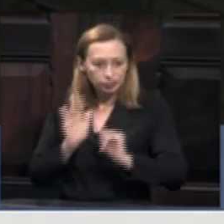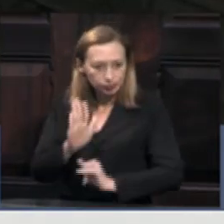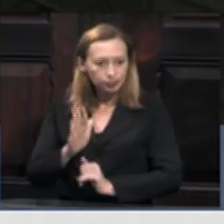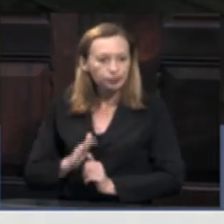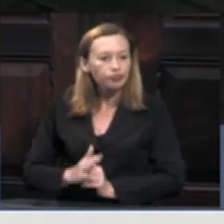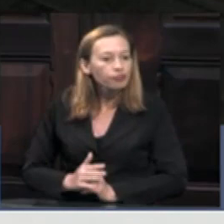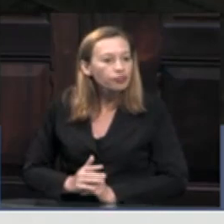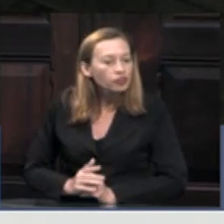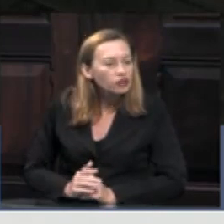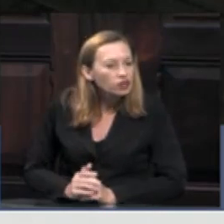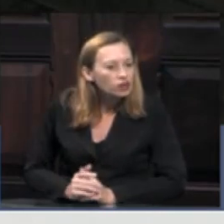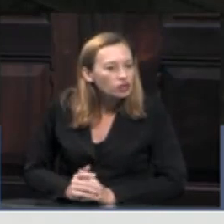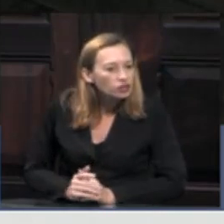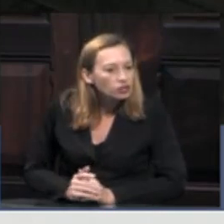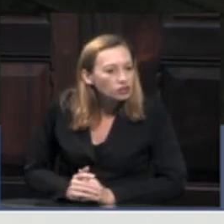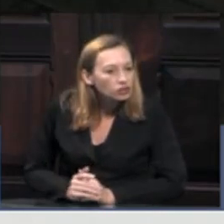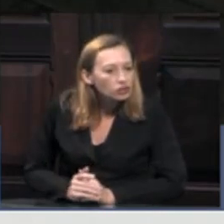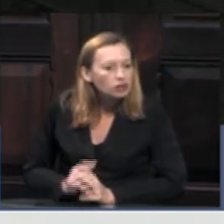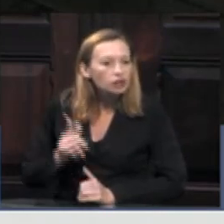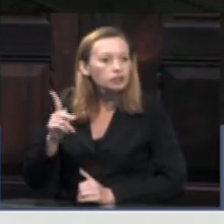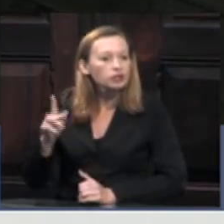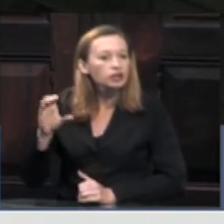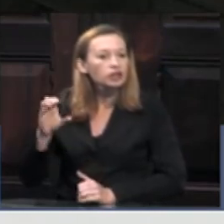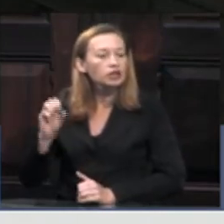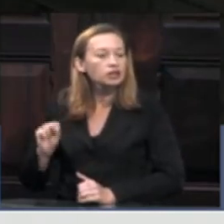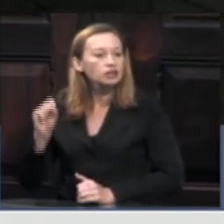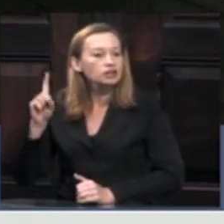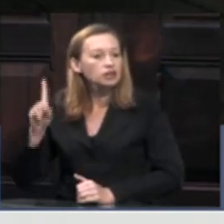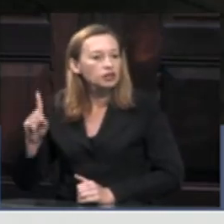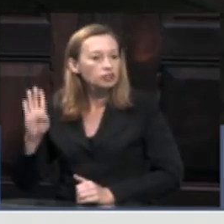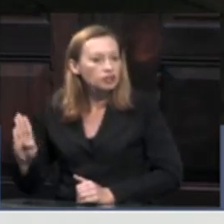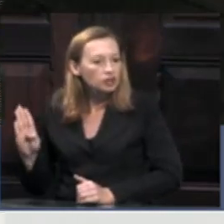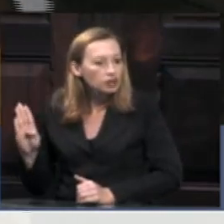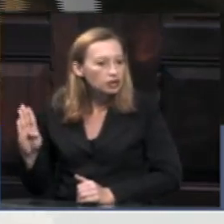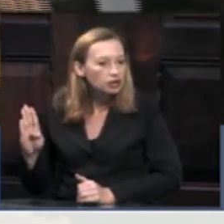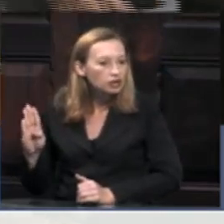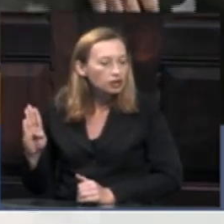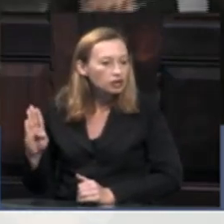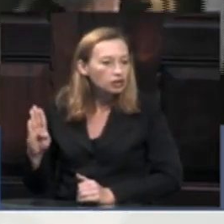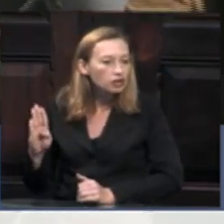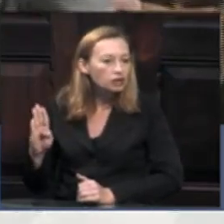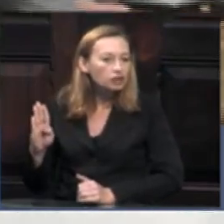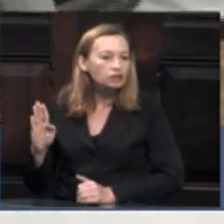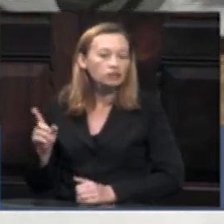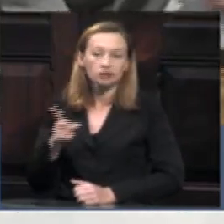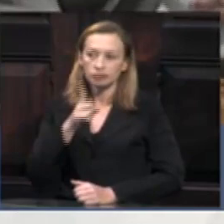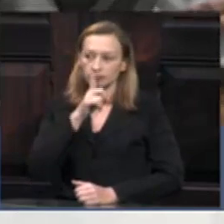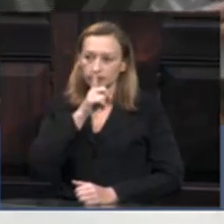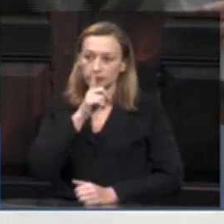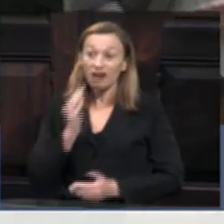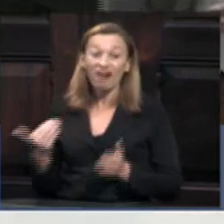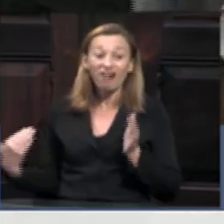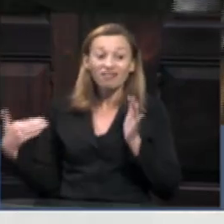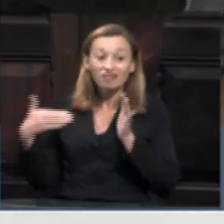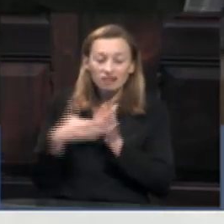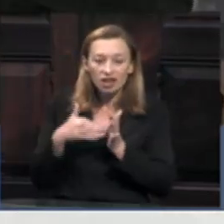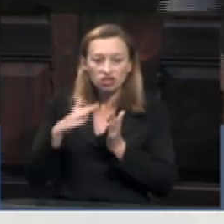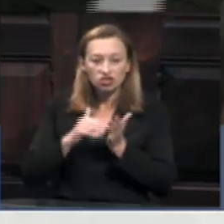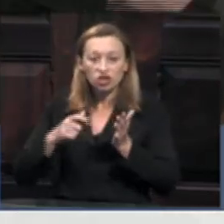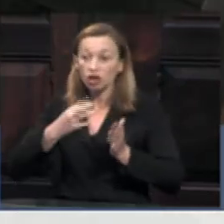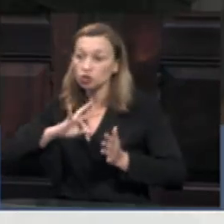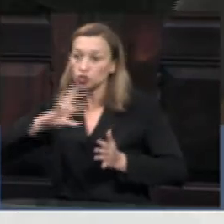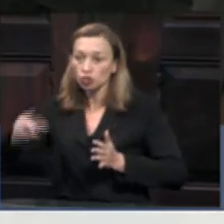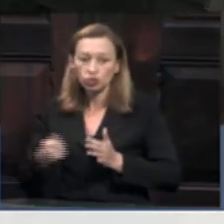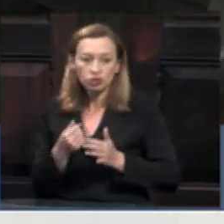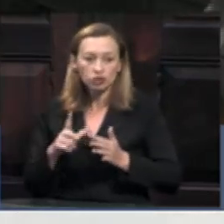é idêntica à do líder do PSDB, o PPS vai ficar em obstrução até derrotarmos essa tese da privatização